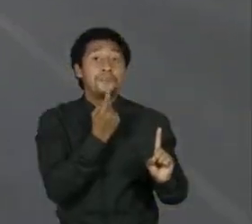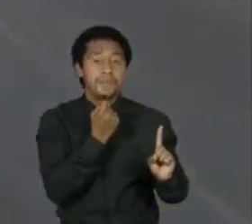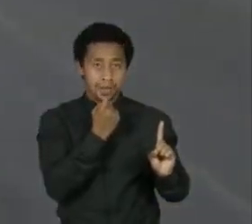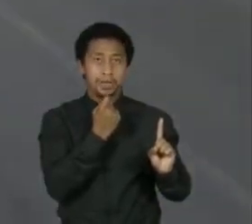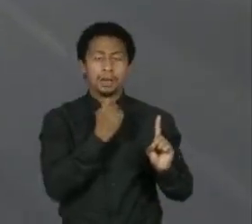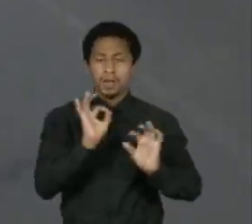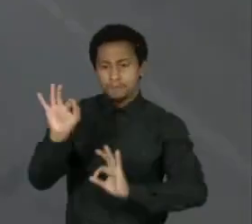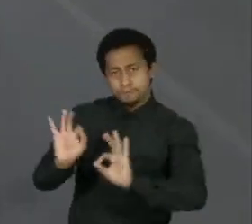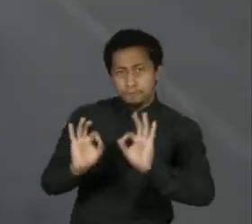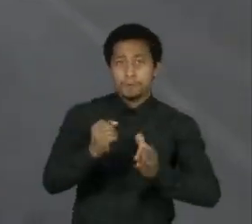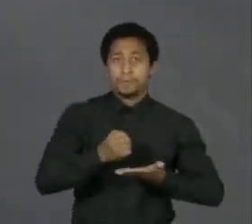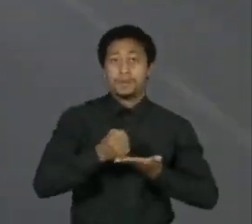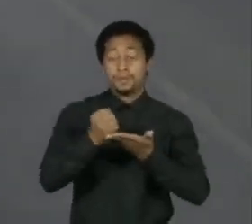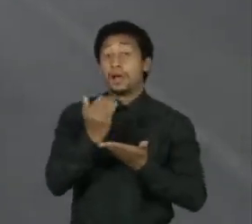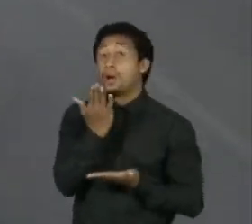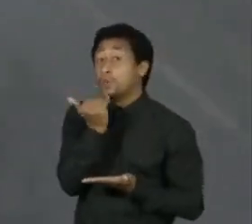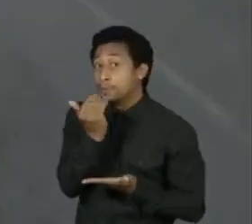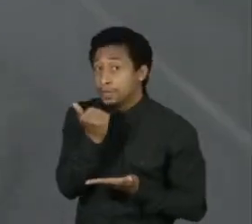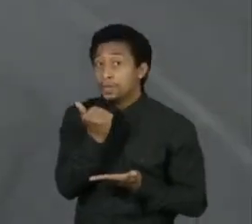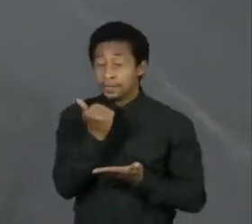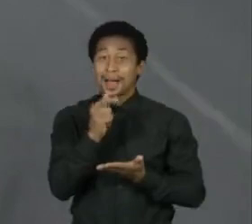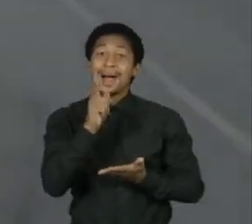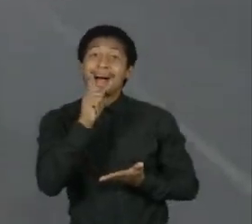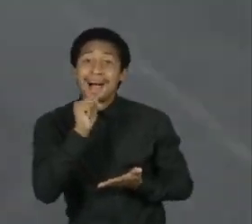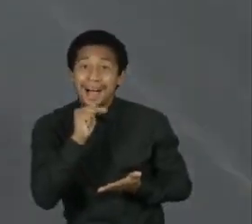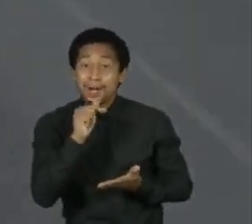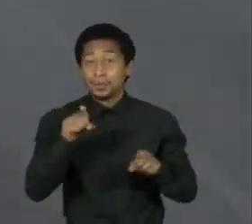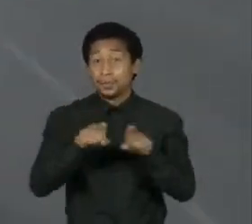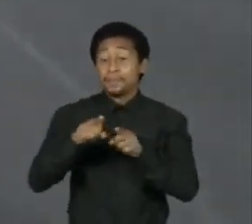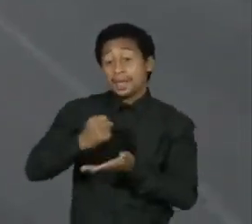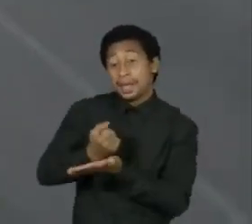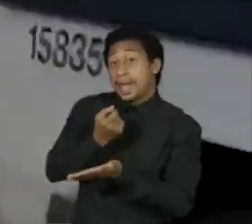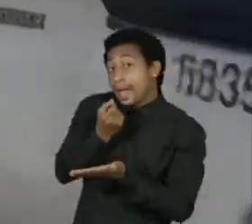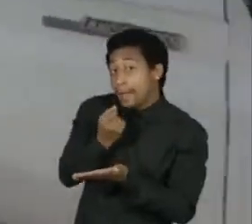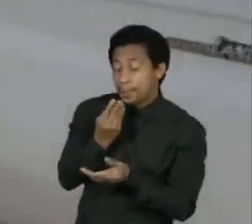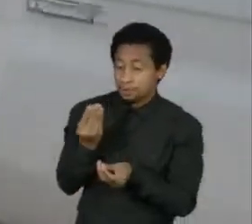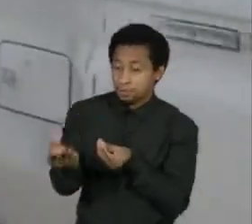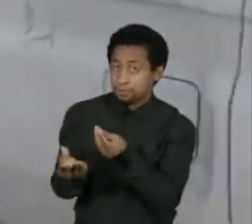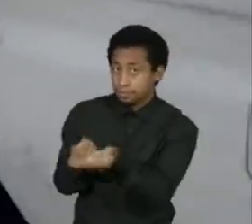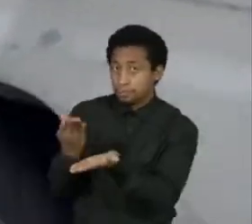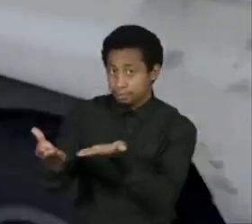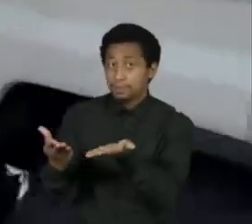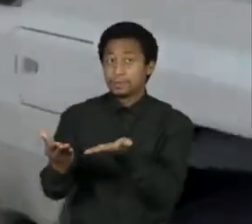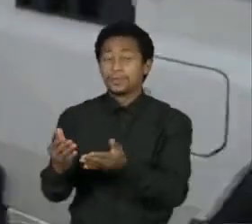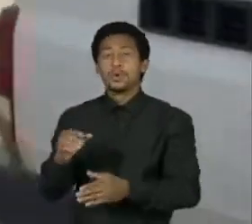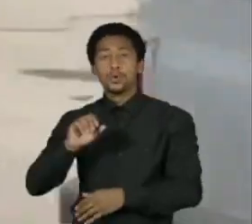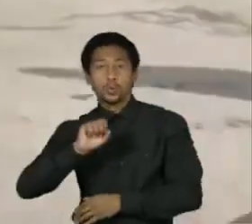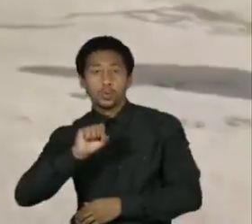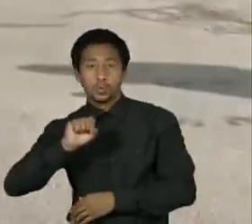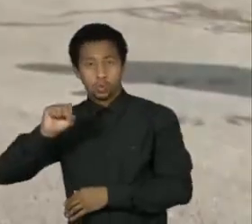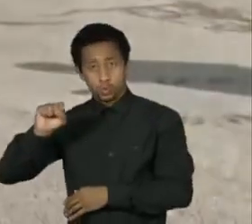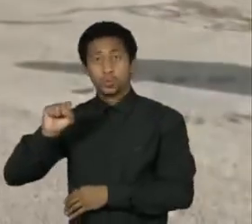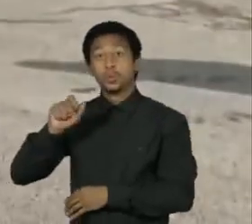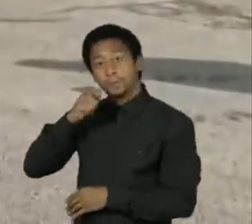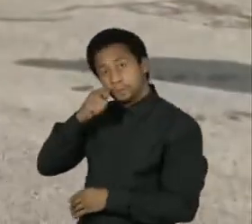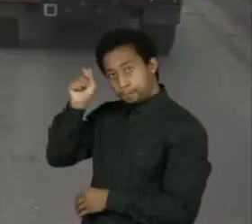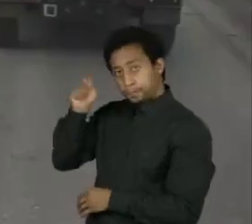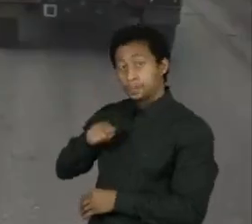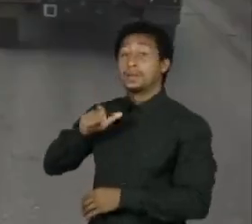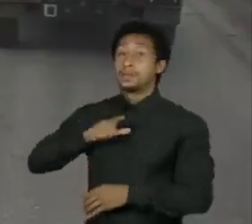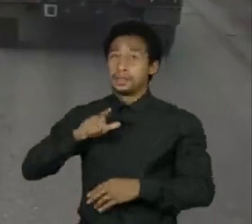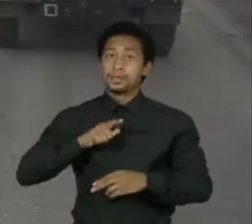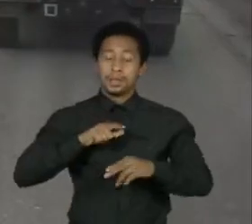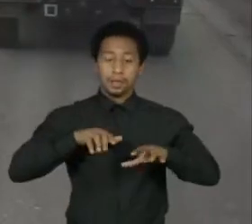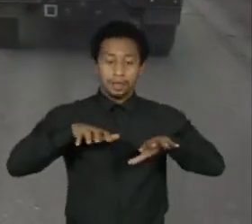comida, água potável e remédios para Enerhodar, mais ao sul, onde fica a usina nuclear de Zaporizhia.